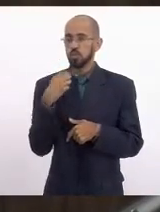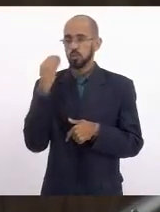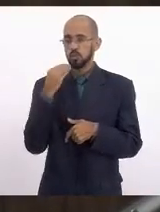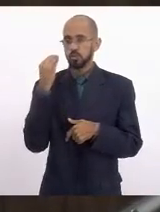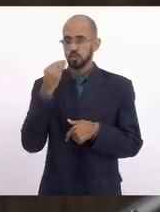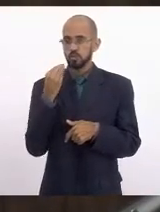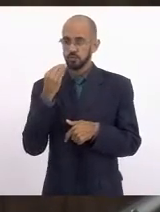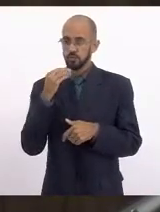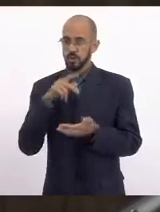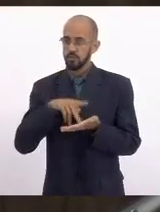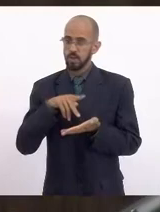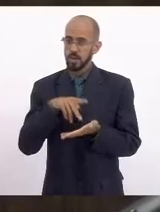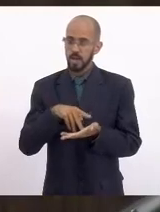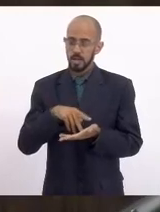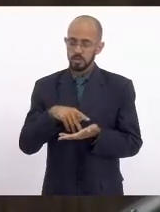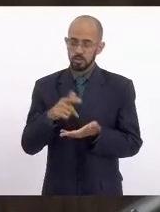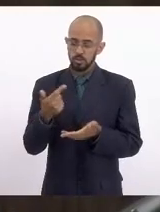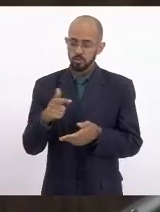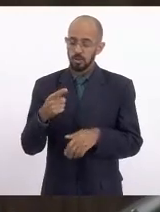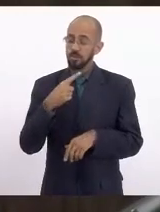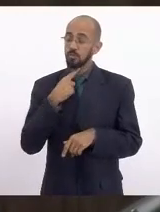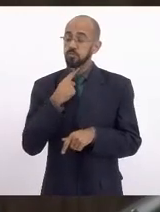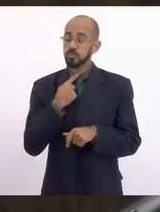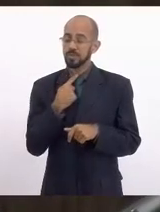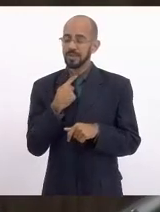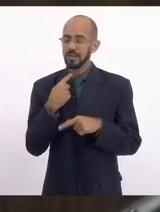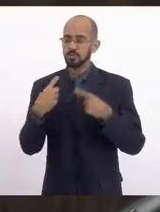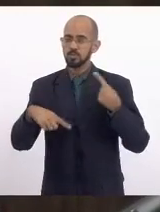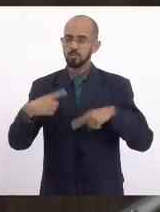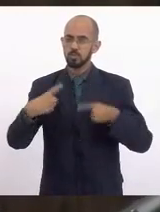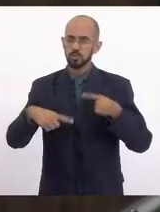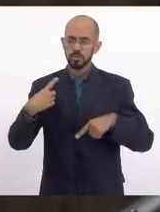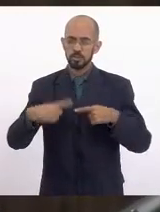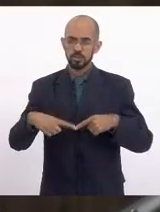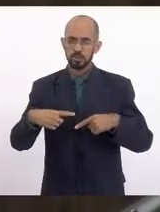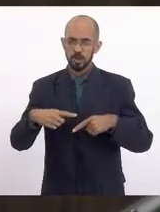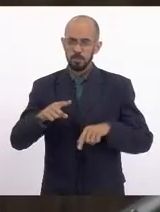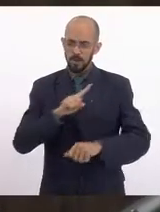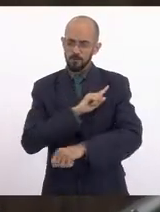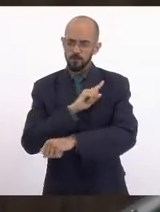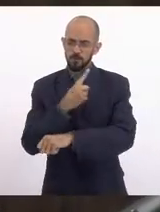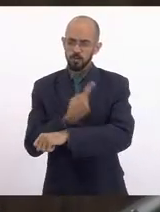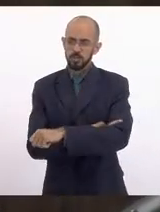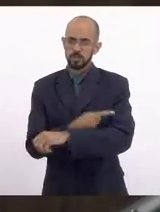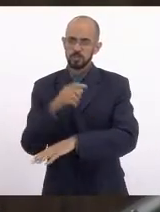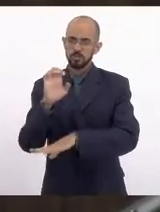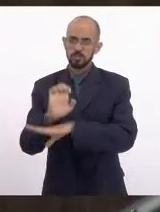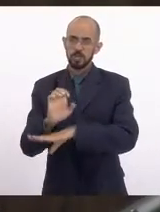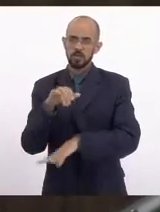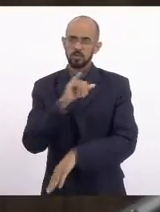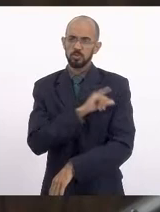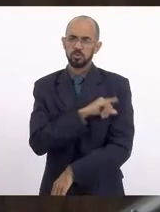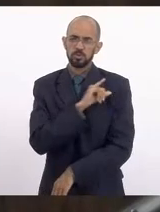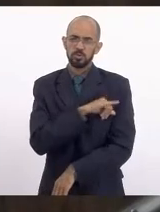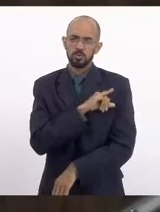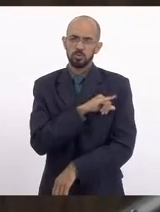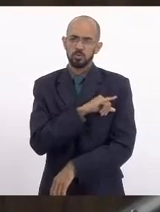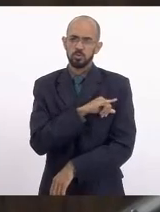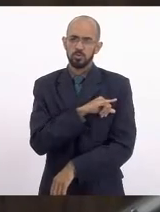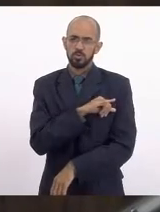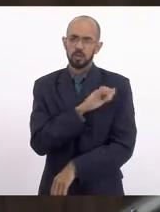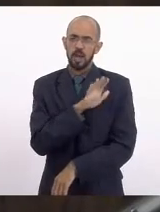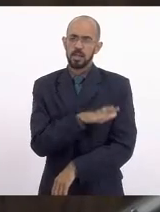verdade não há vontade política para fortalecer o estado do Rio de Janeiro e